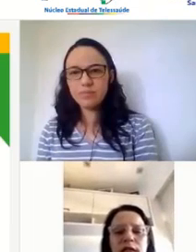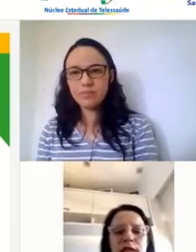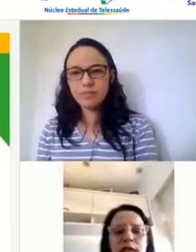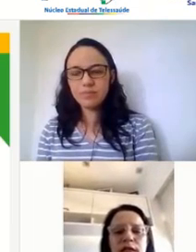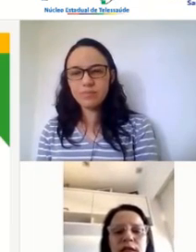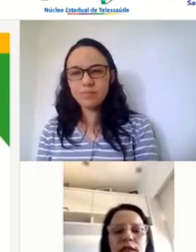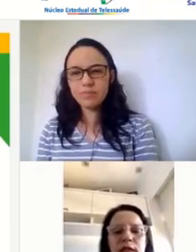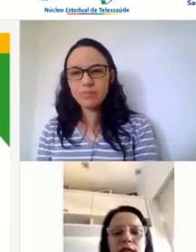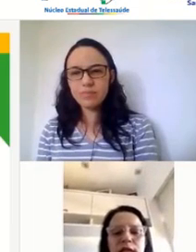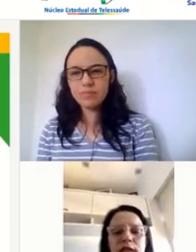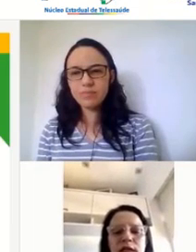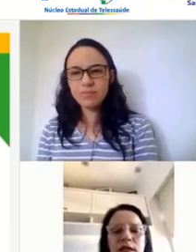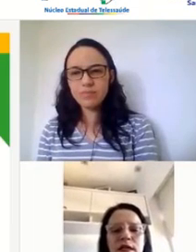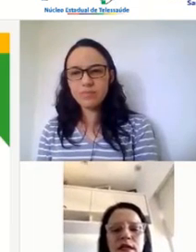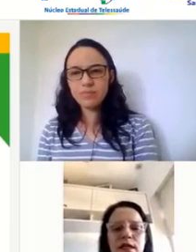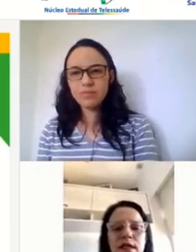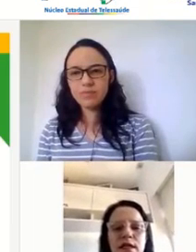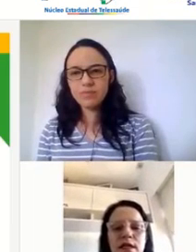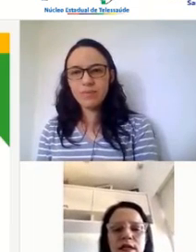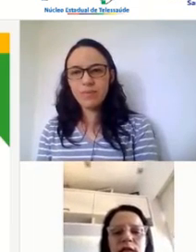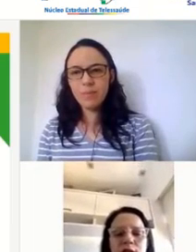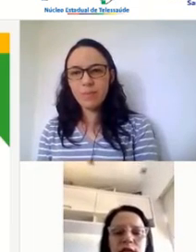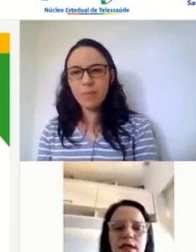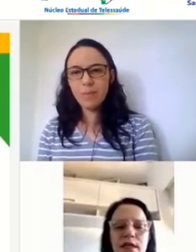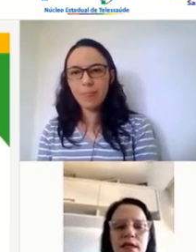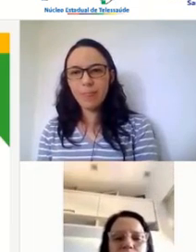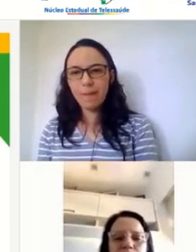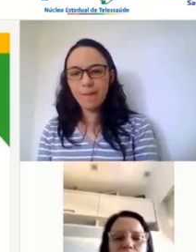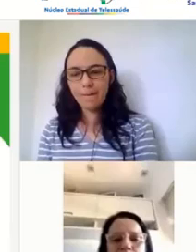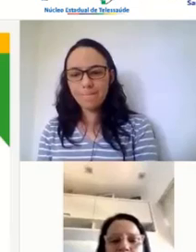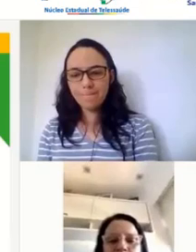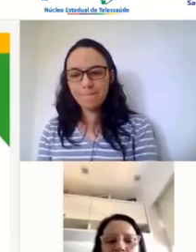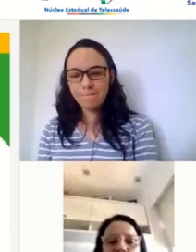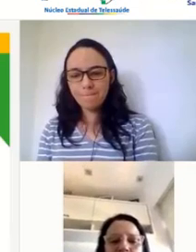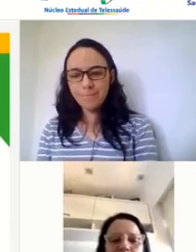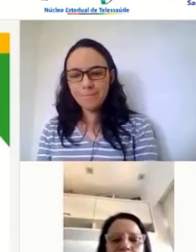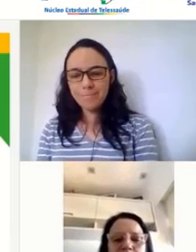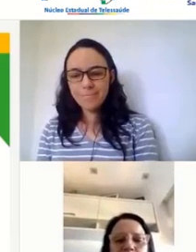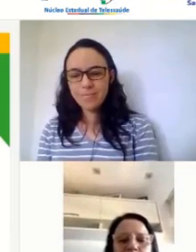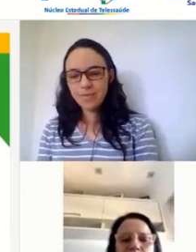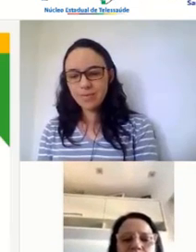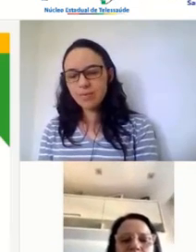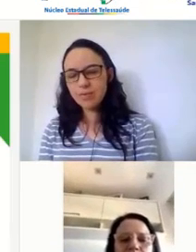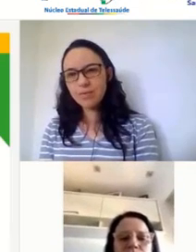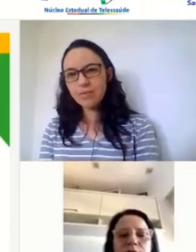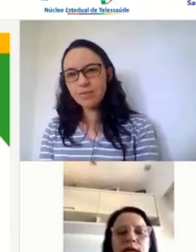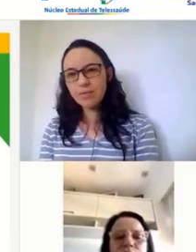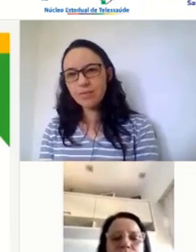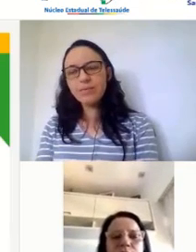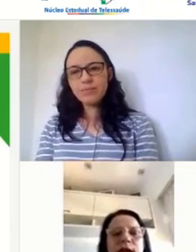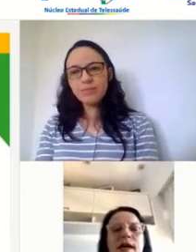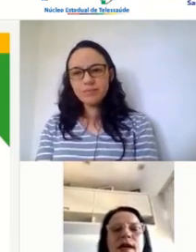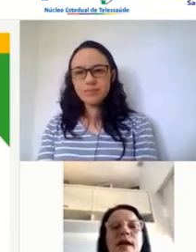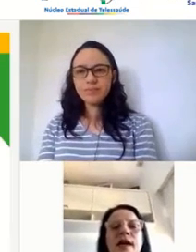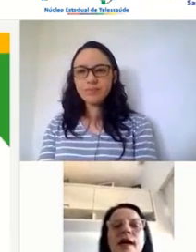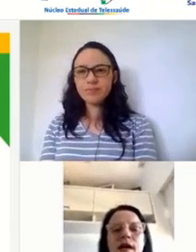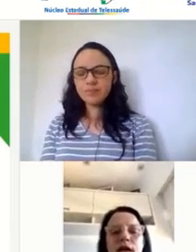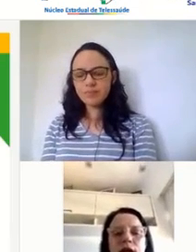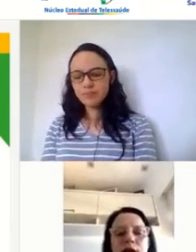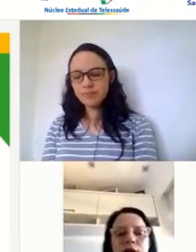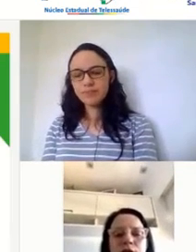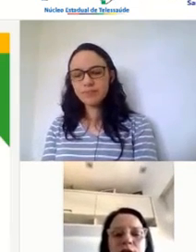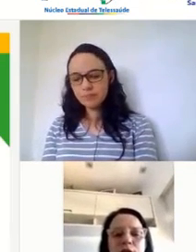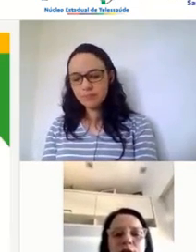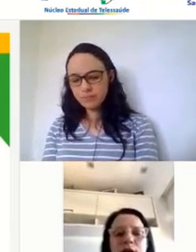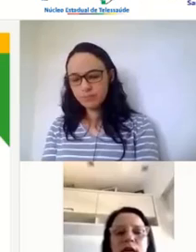ou de um fone de ouvido sem fechado que é o desativar algo você desativa o audio aqui vai novamente que clica permitindo o